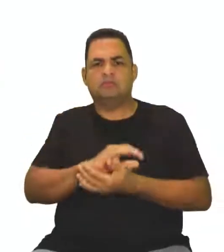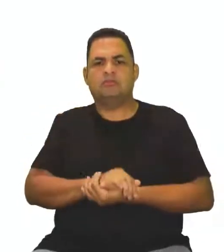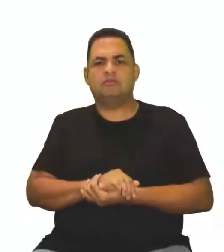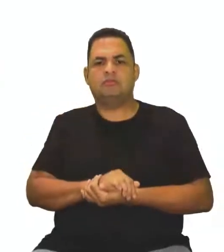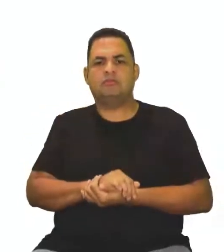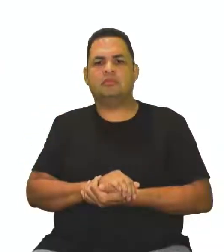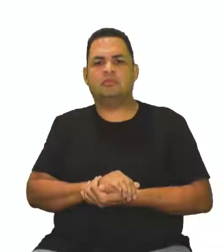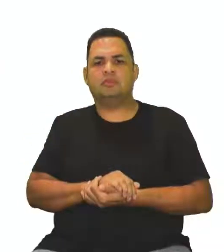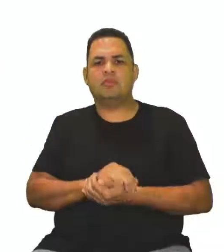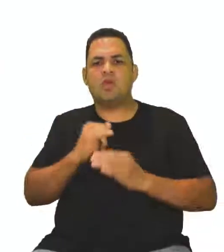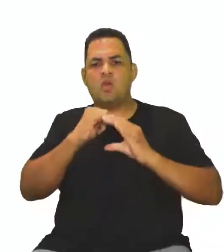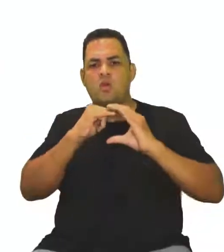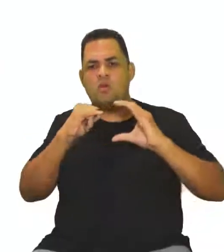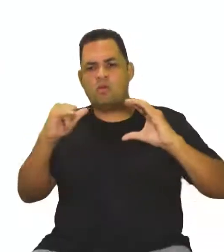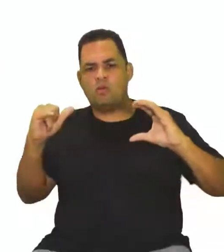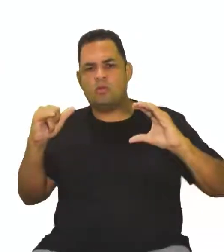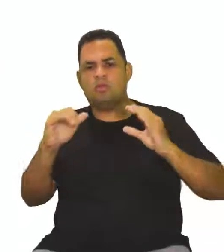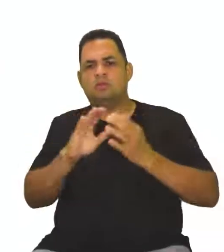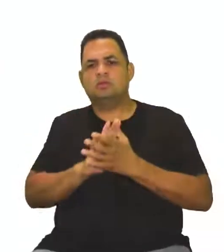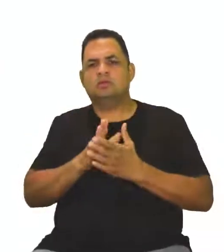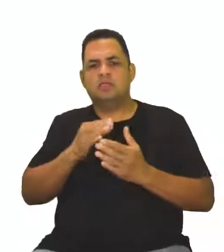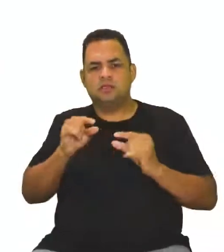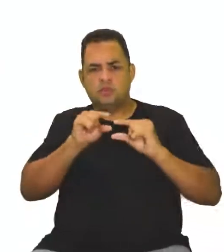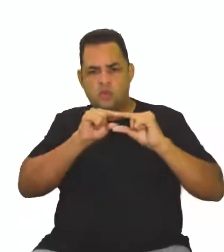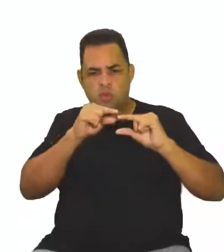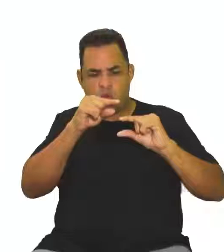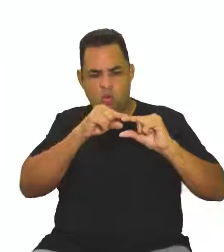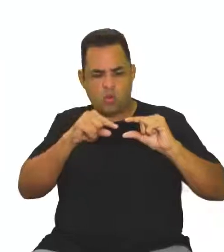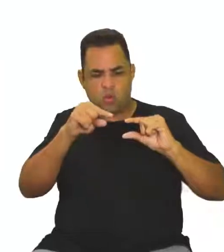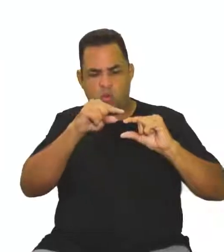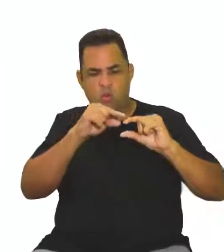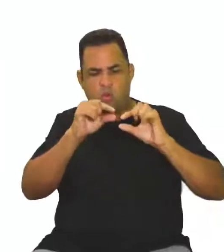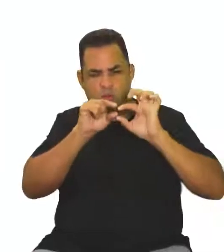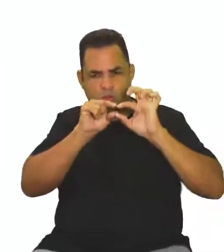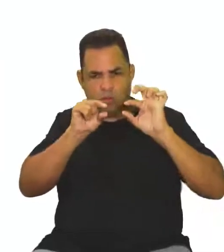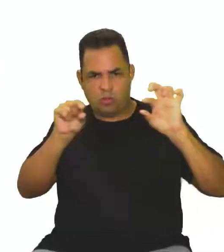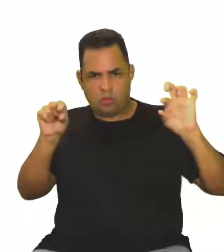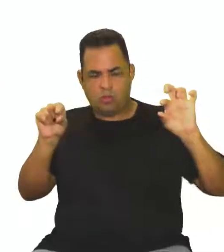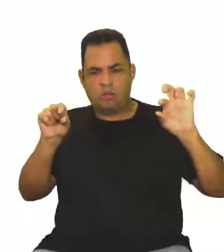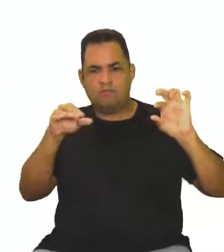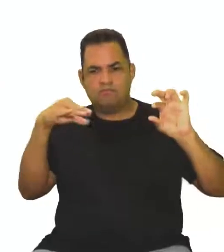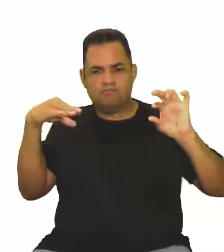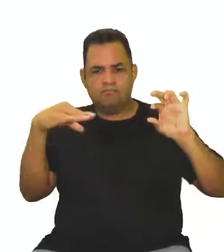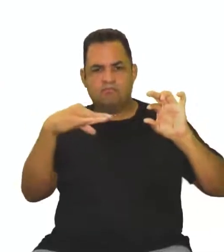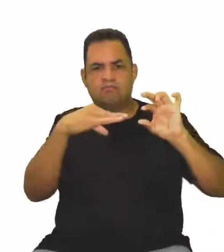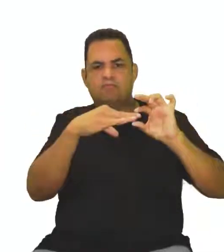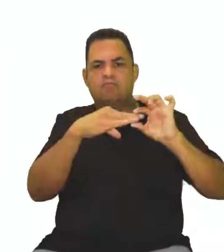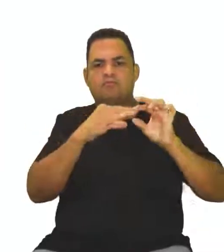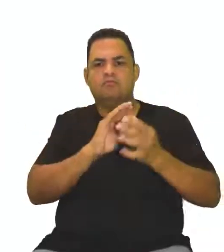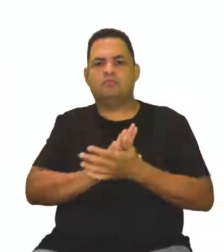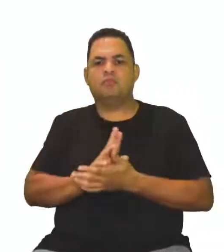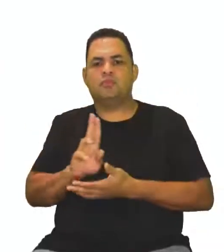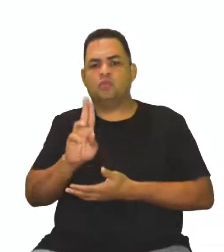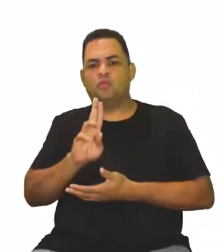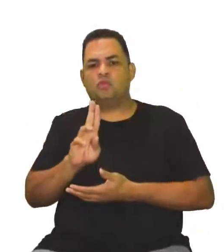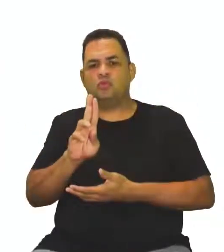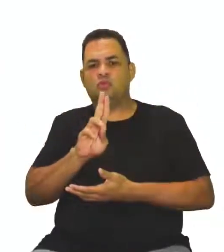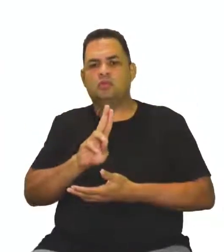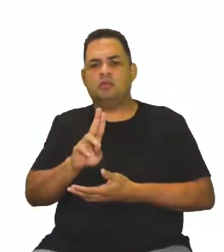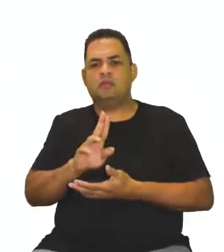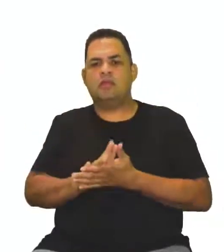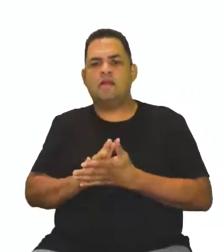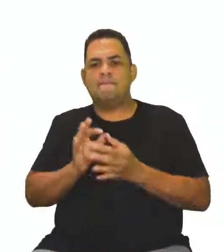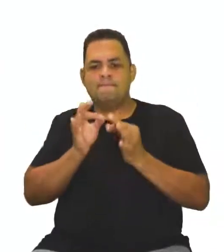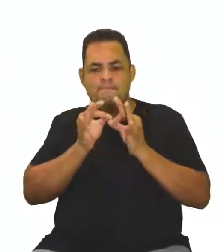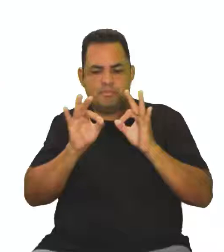corrente elétrica, que passa através da seção transversal de um condutor. A unidade utilizada é o amperes,